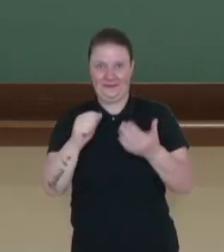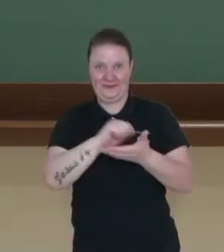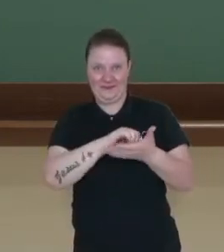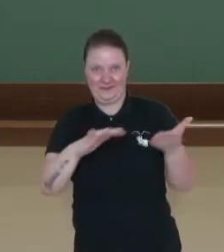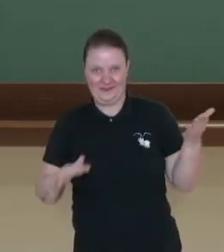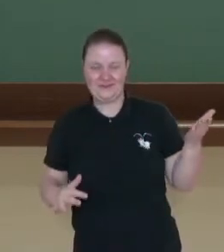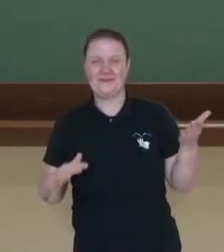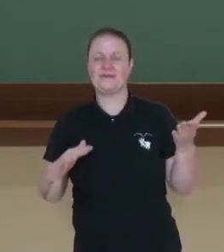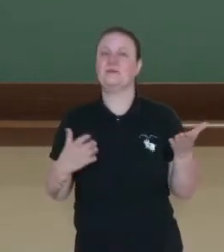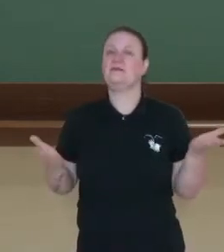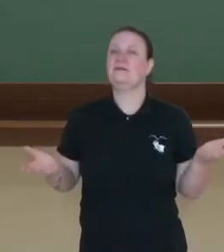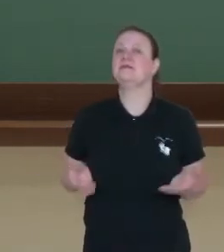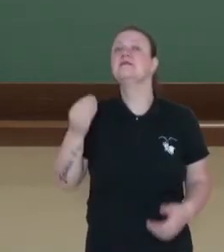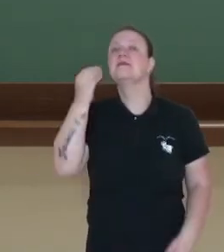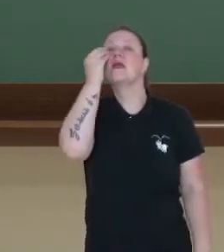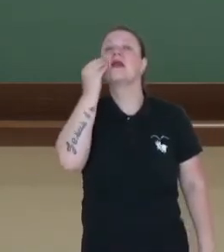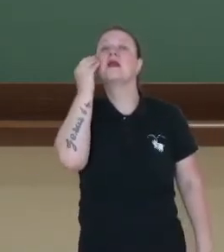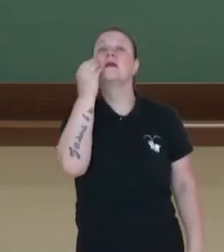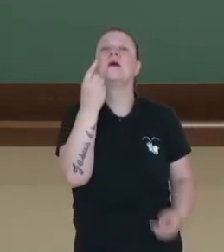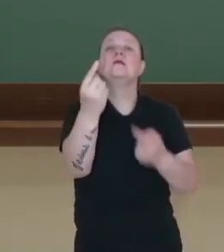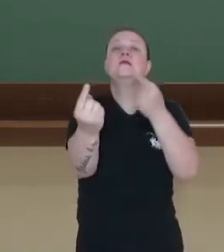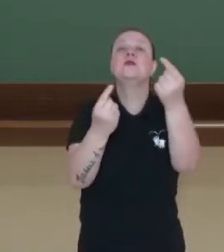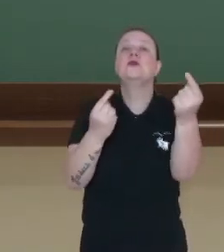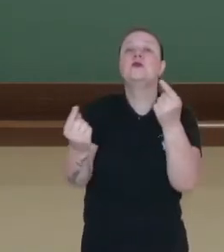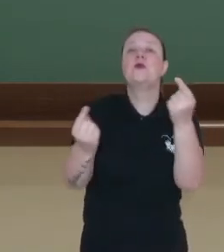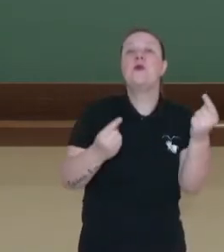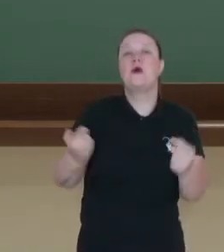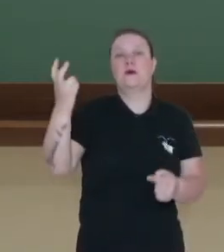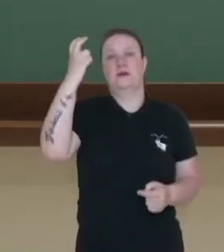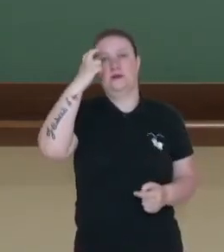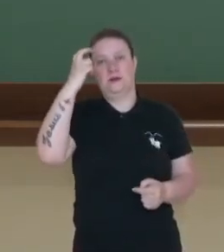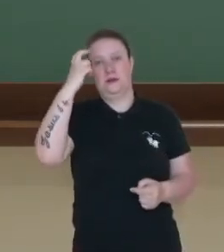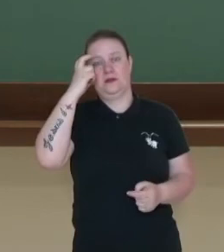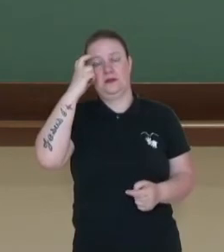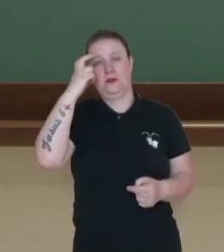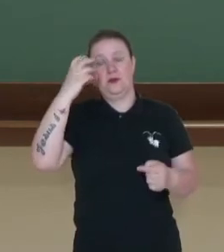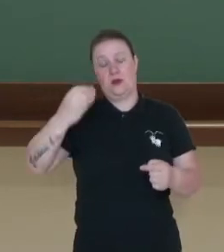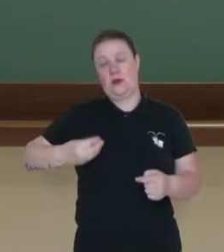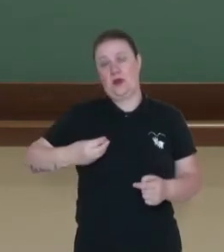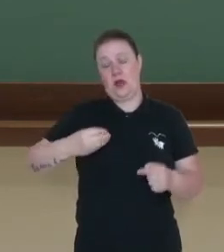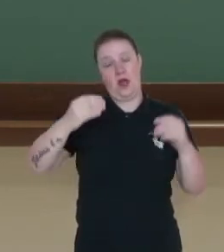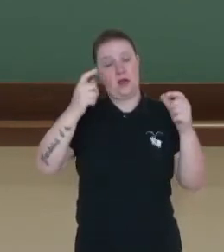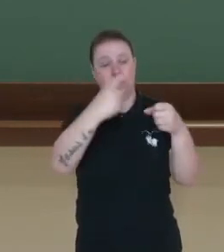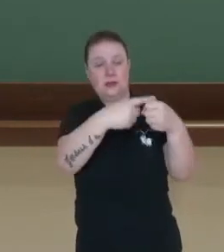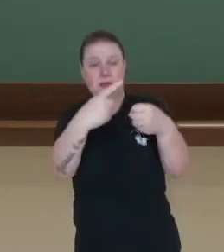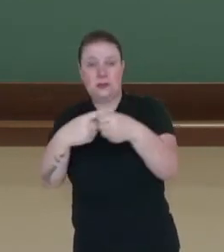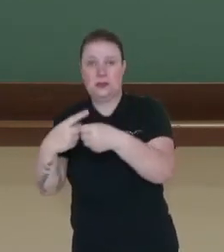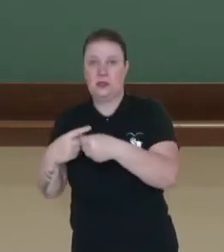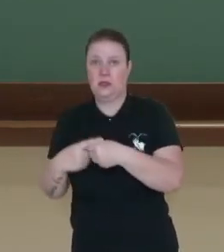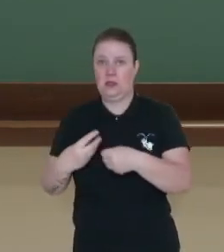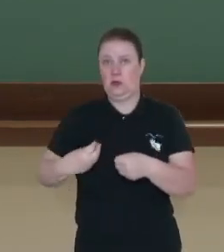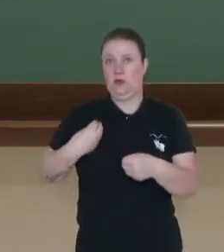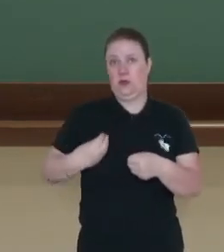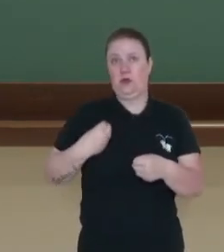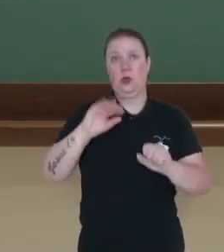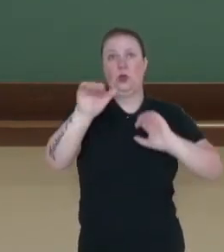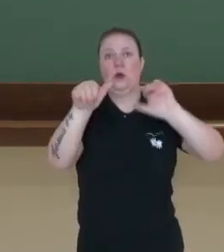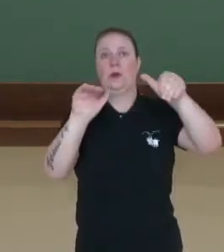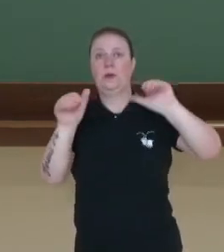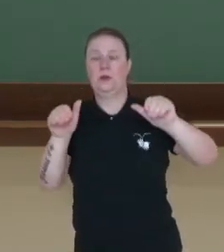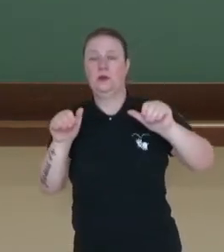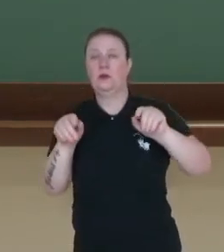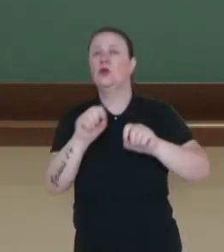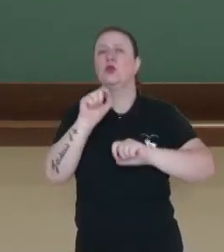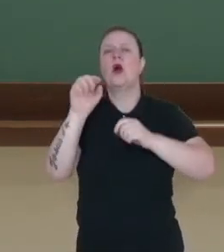da experiência, da sua experiência cultural, né, da sua região, quais são os elementos que você pode caracterizar